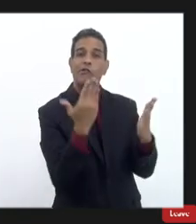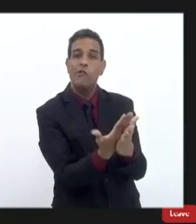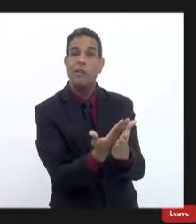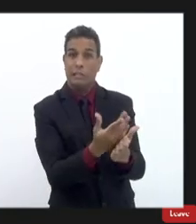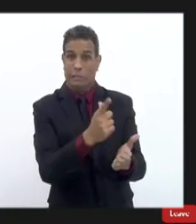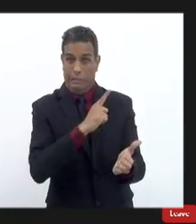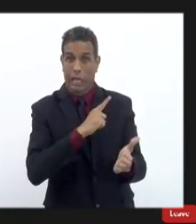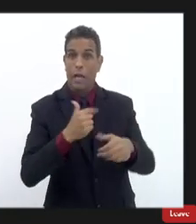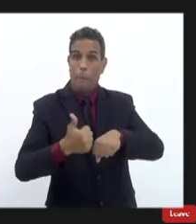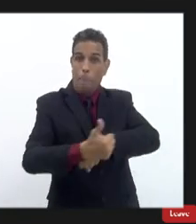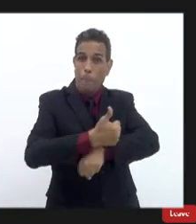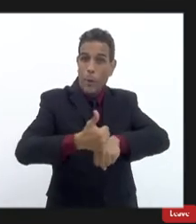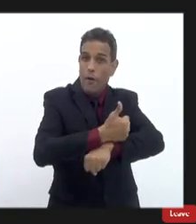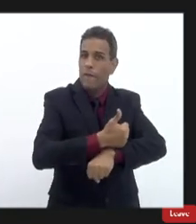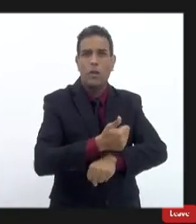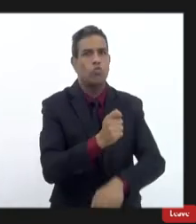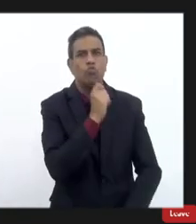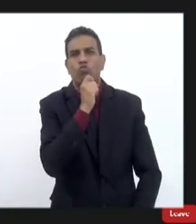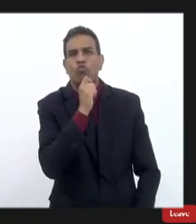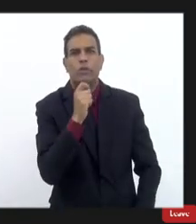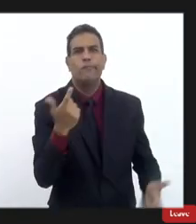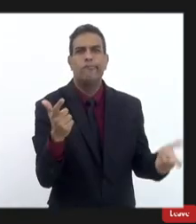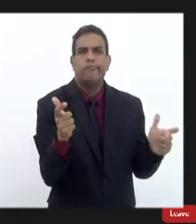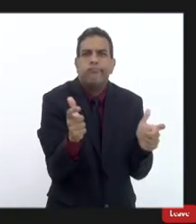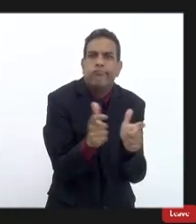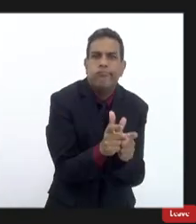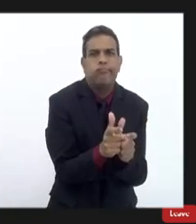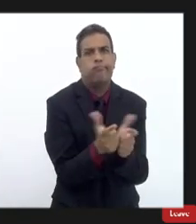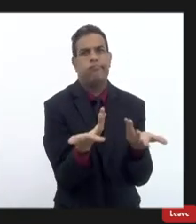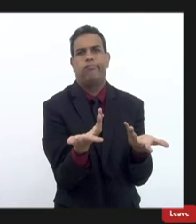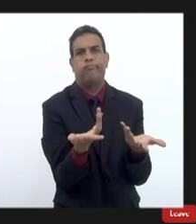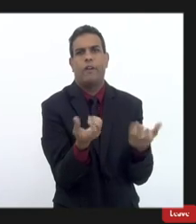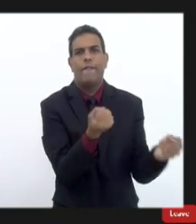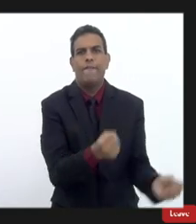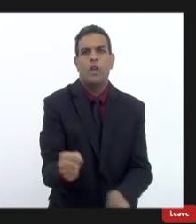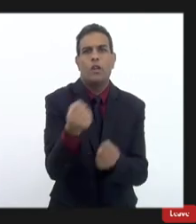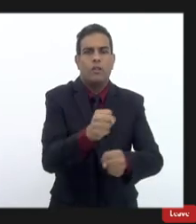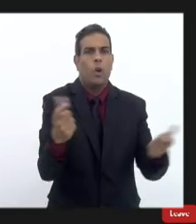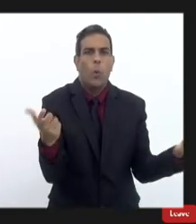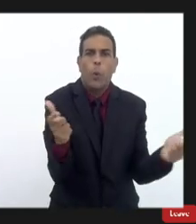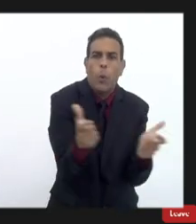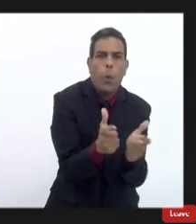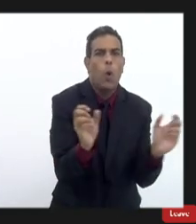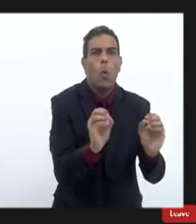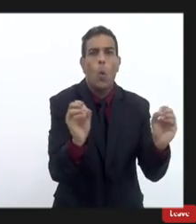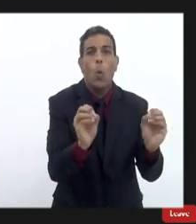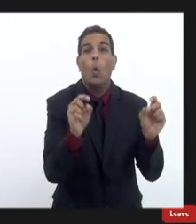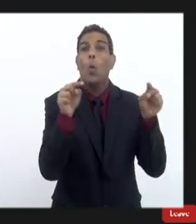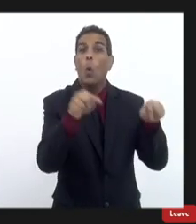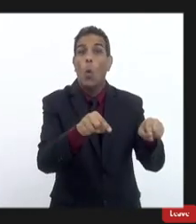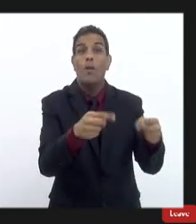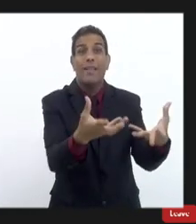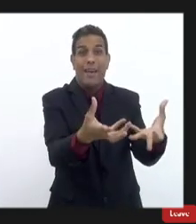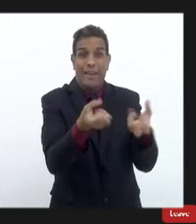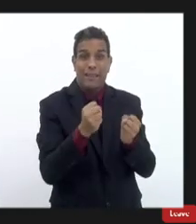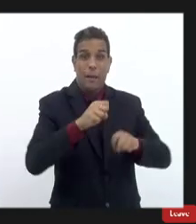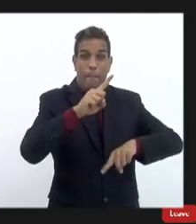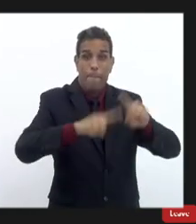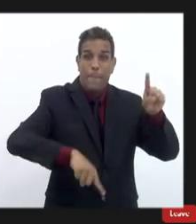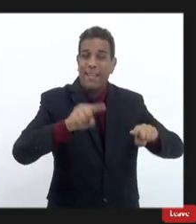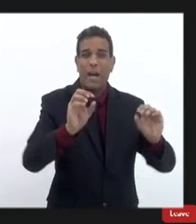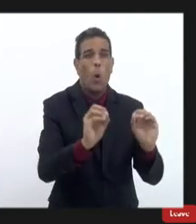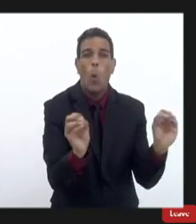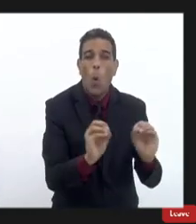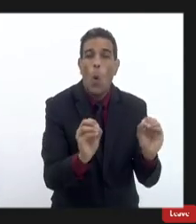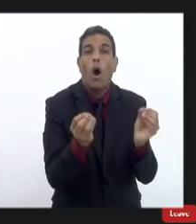de funcionários, como foi colocado aqui anteriormente, funcionários para limpeza, e nem mesmo receberam os recursos